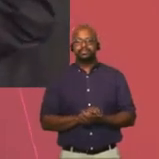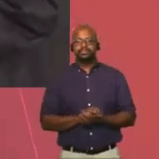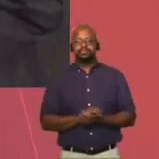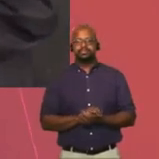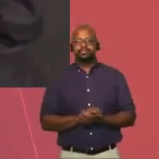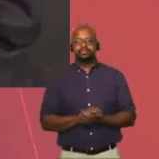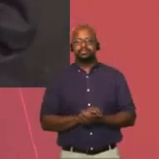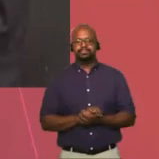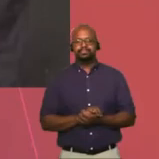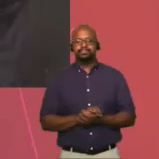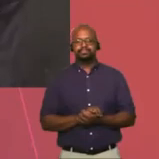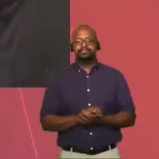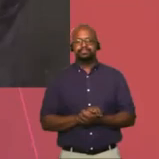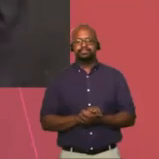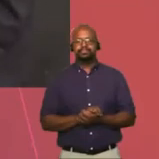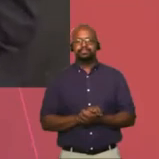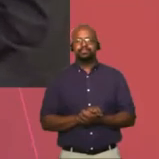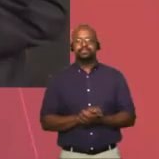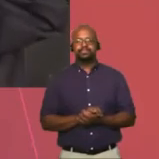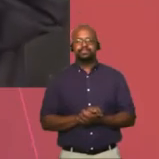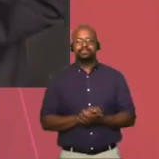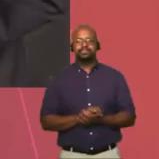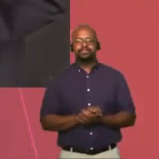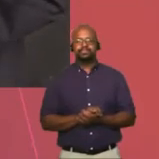mais importante é